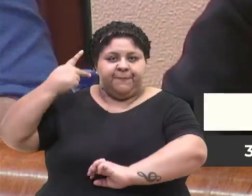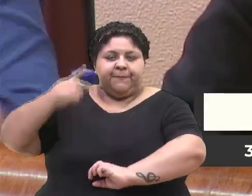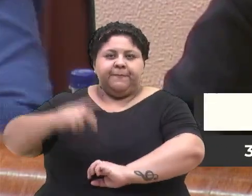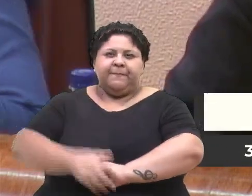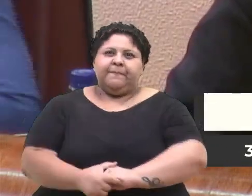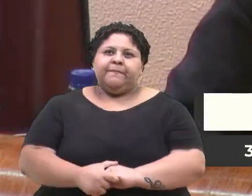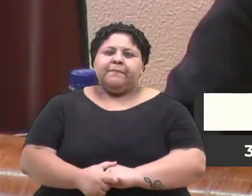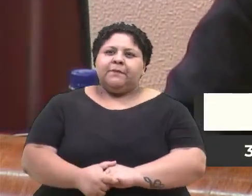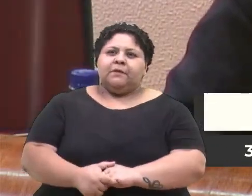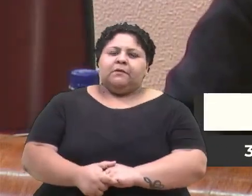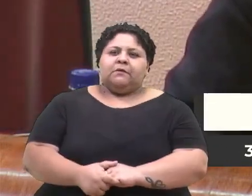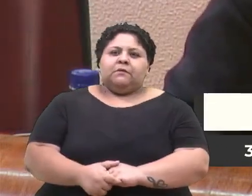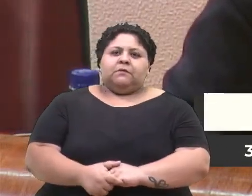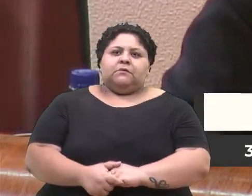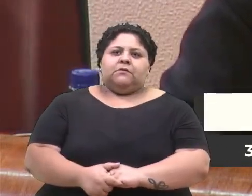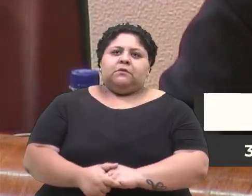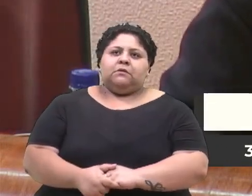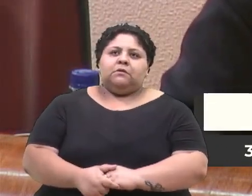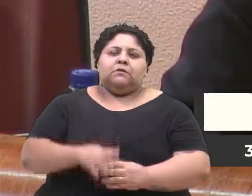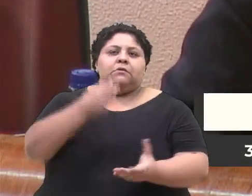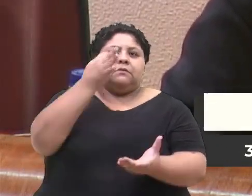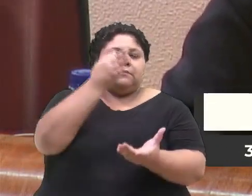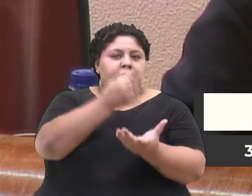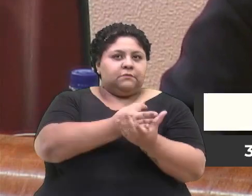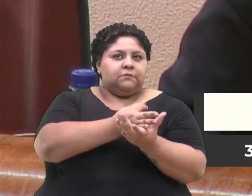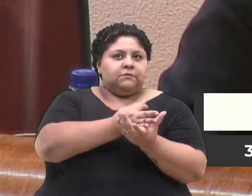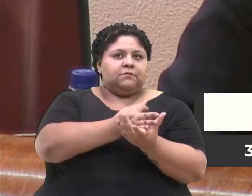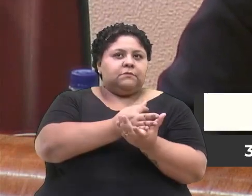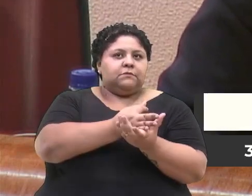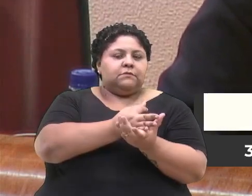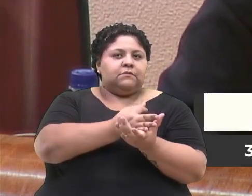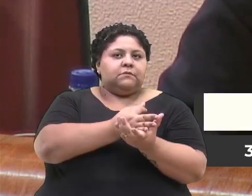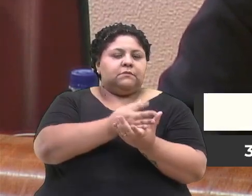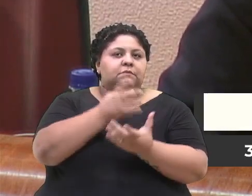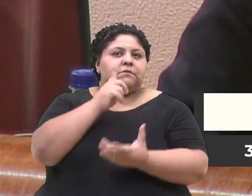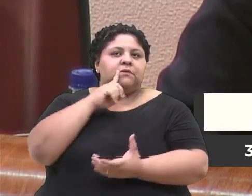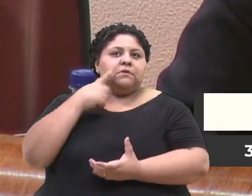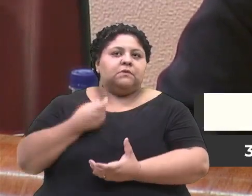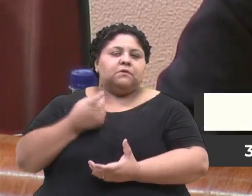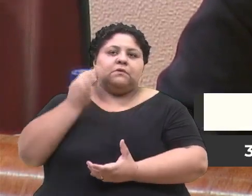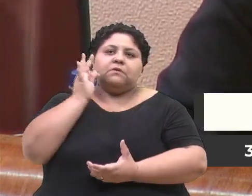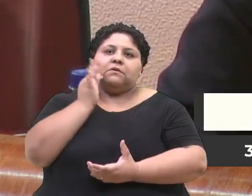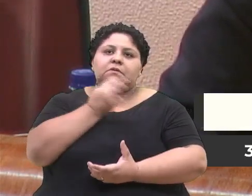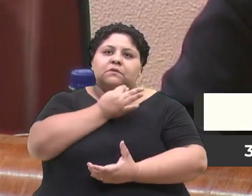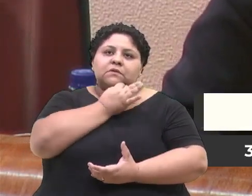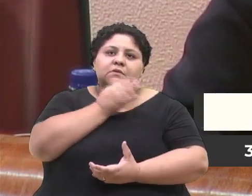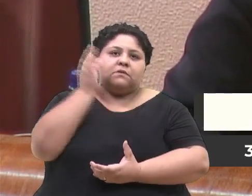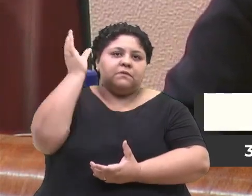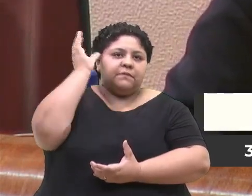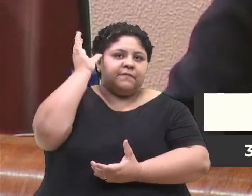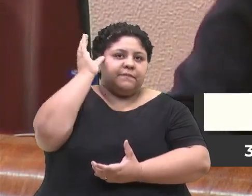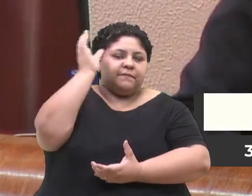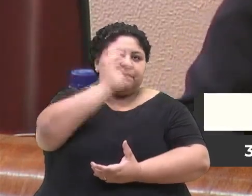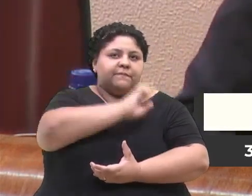unanimidade. Com ausências, Rose Frigeire, Tatiane Frisso e Cadori. Em